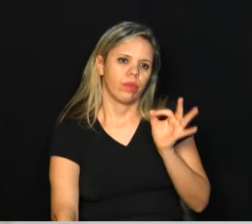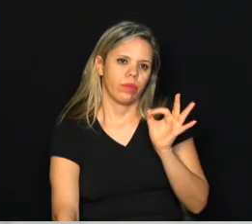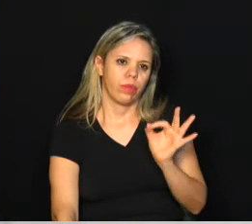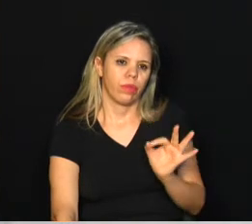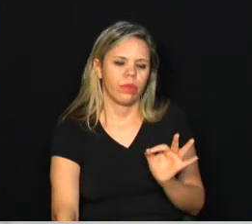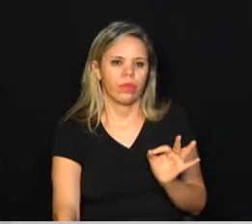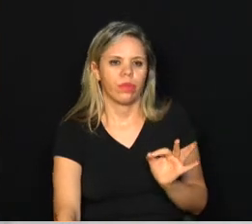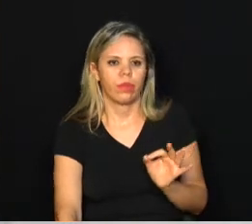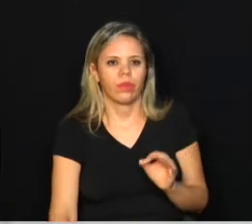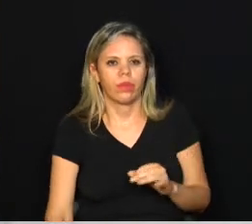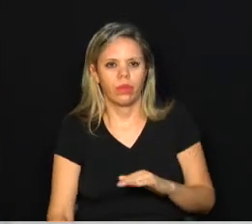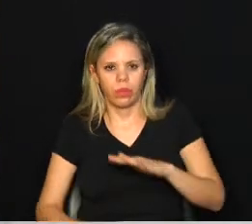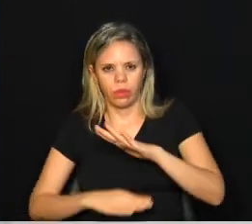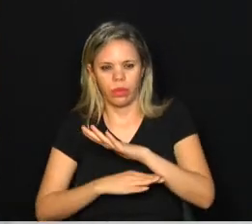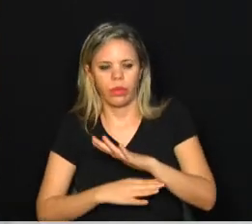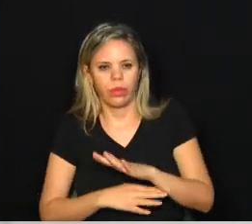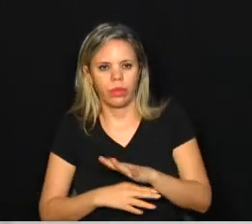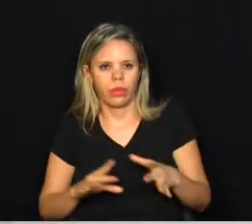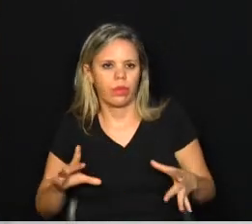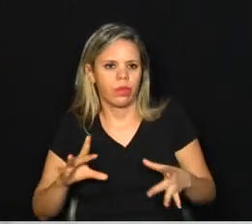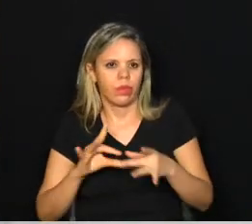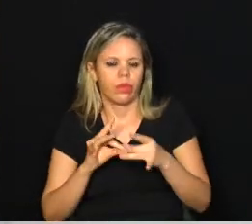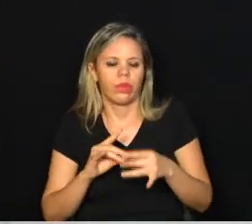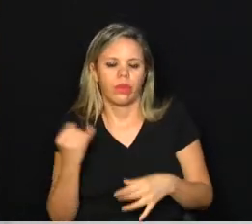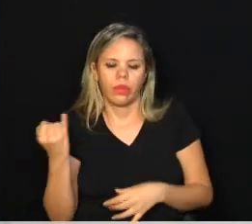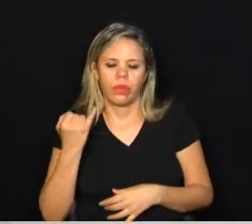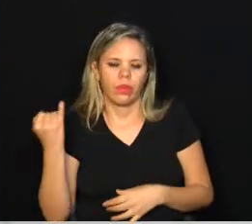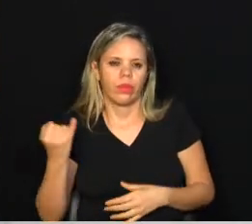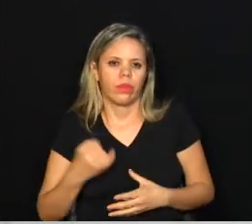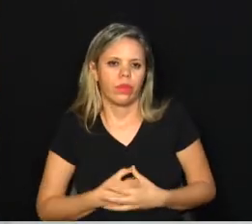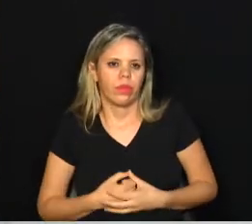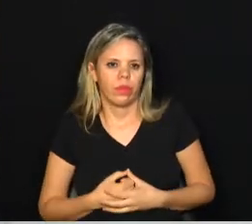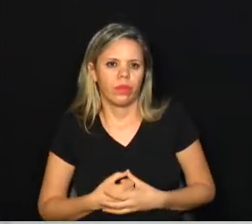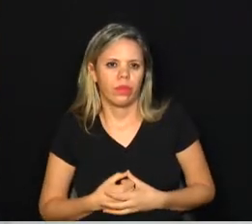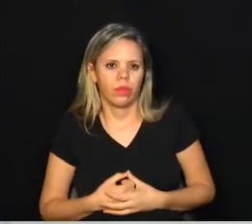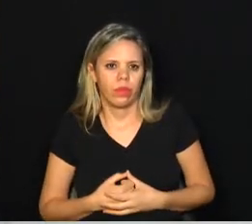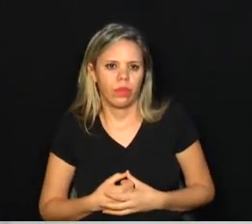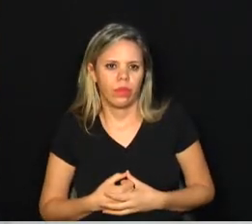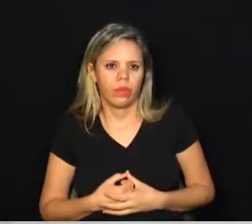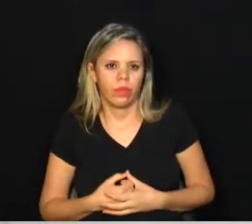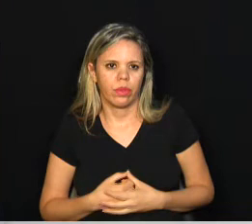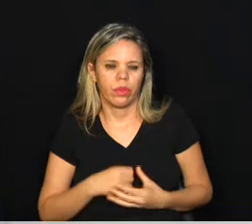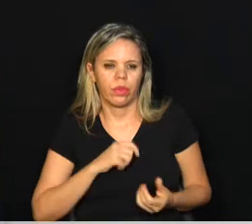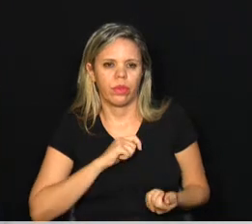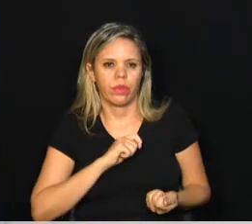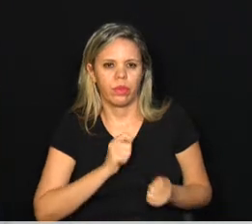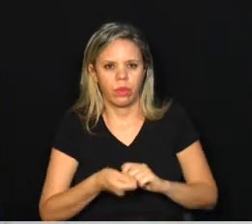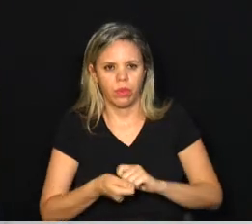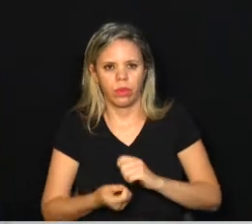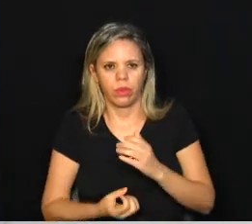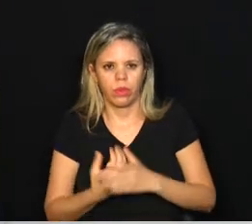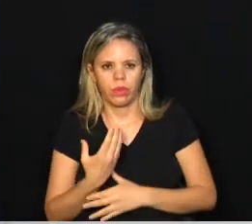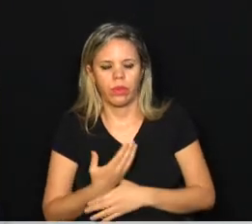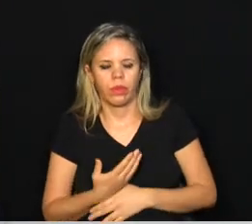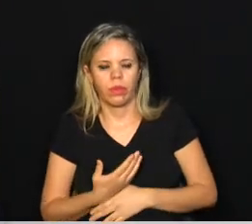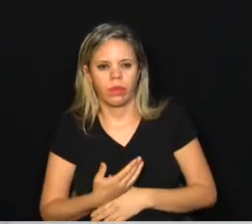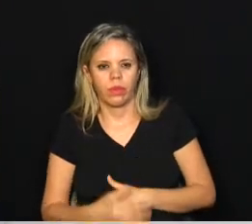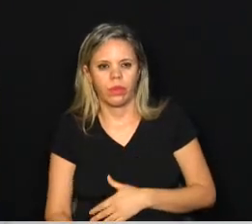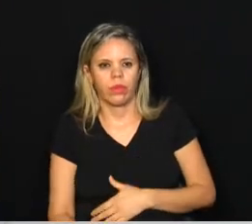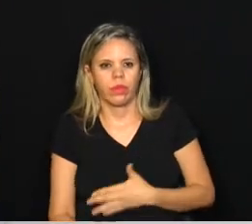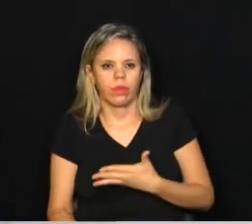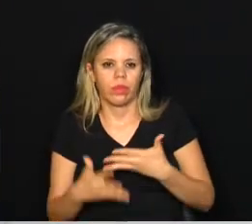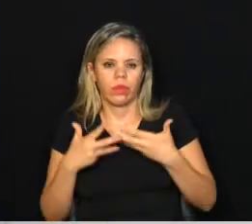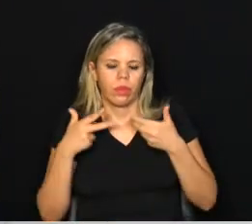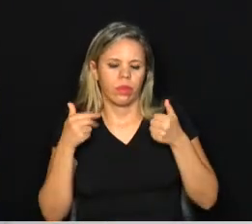a Câmara é uma parceira indispensável para que essas mudanças possam ocorrer, né?